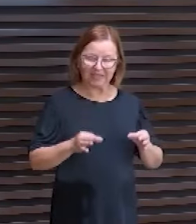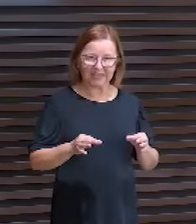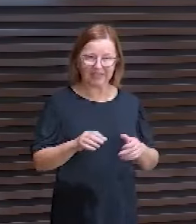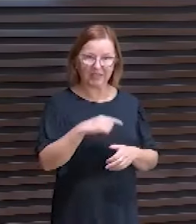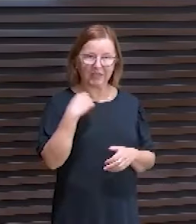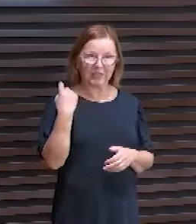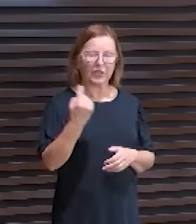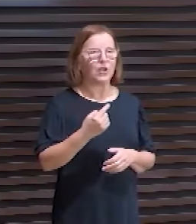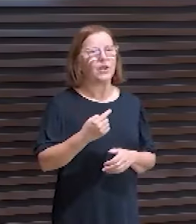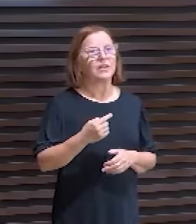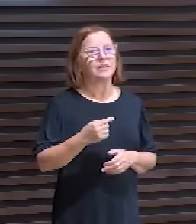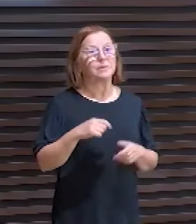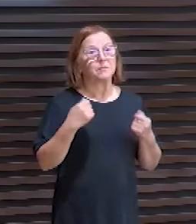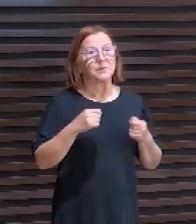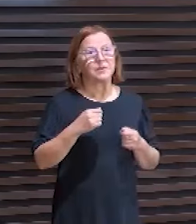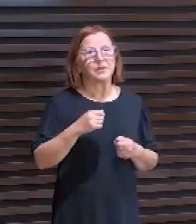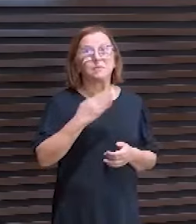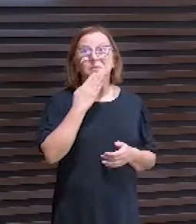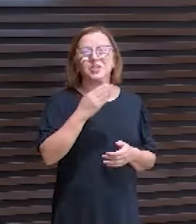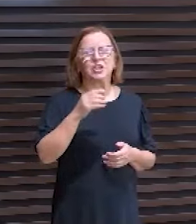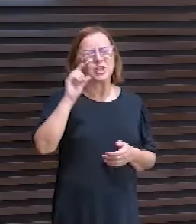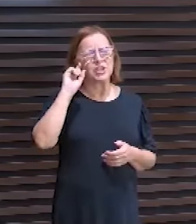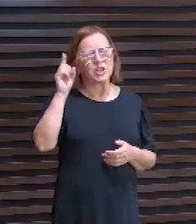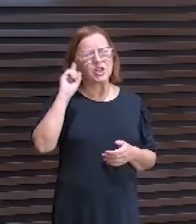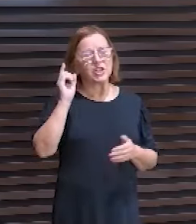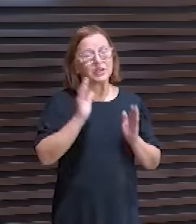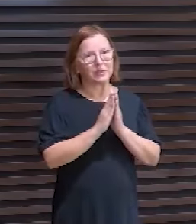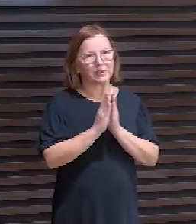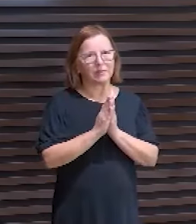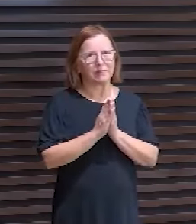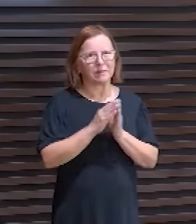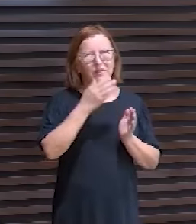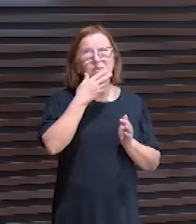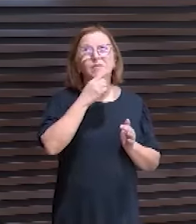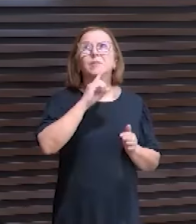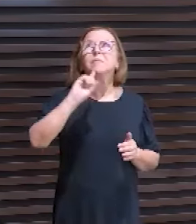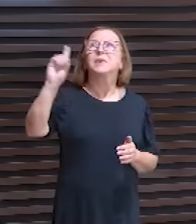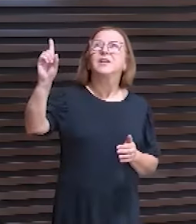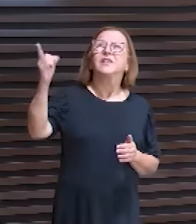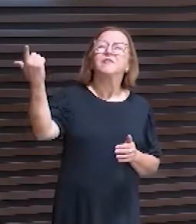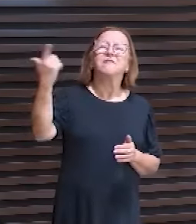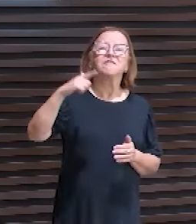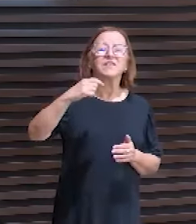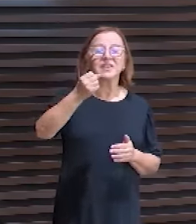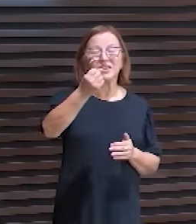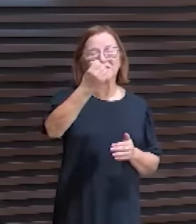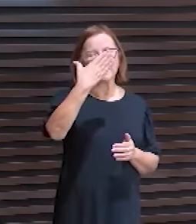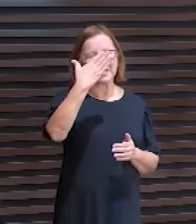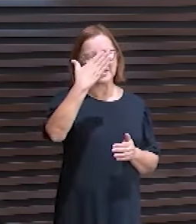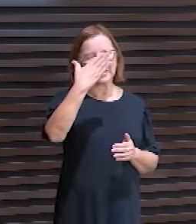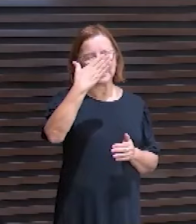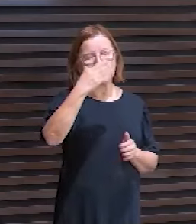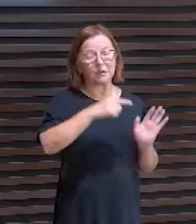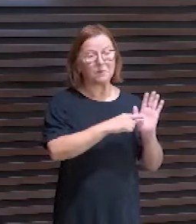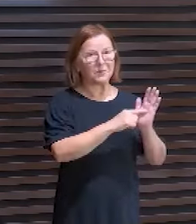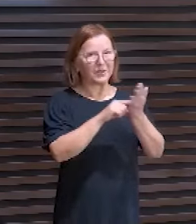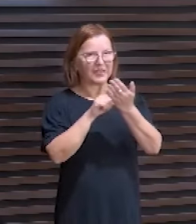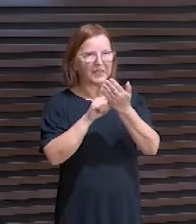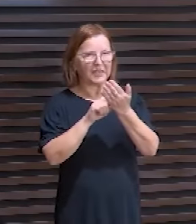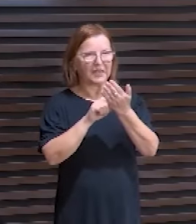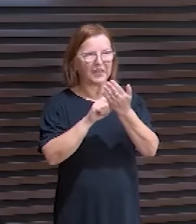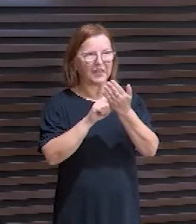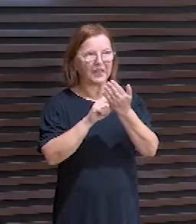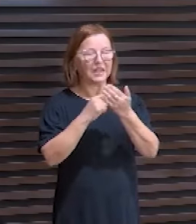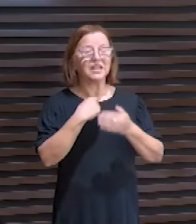pedir todos os dias em oração pai vem dizer vem revelar vem me mostrar quem eu